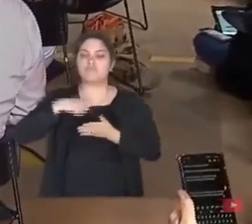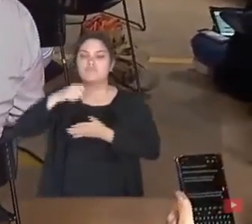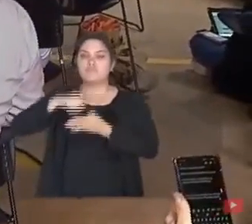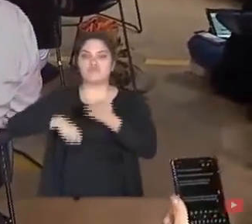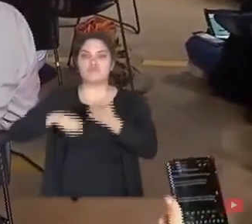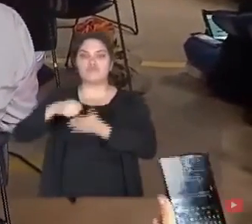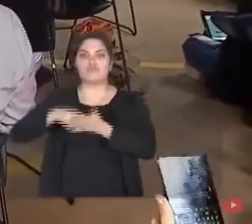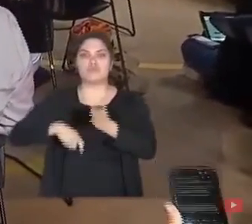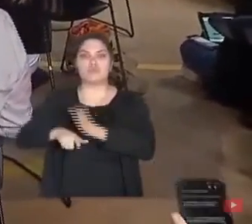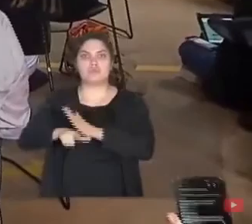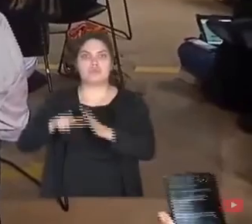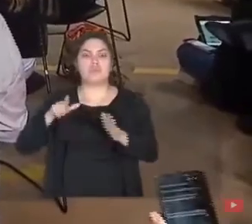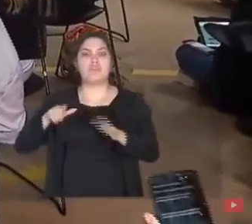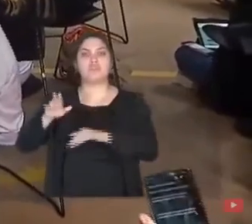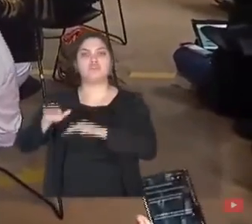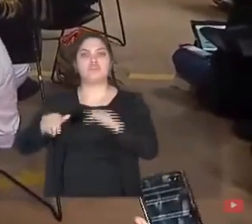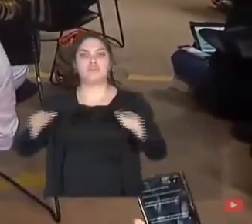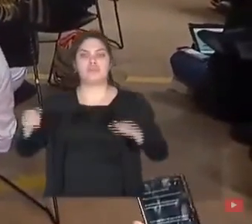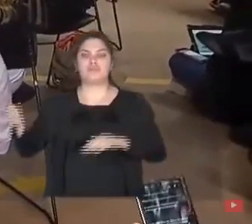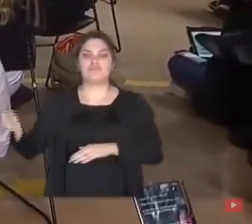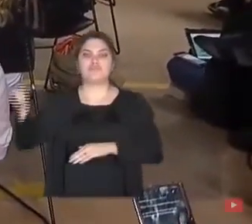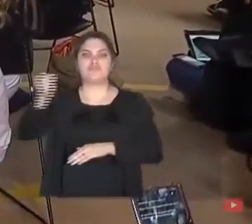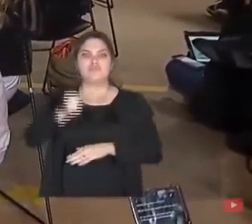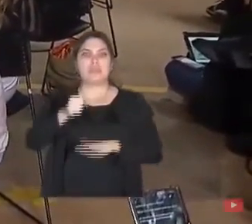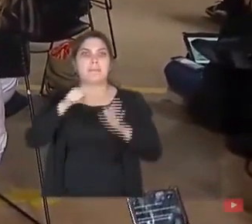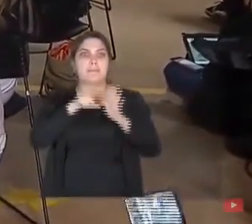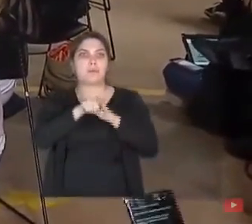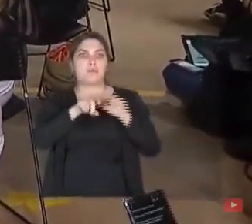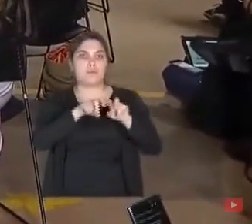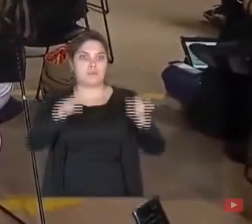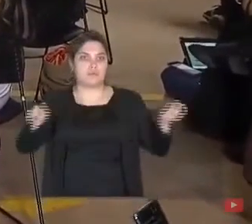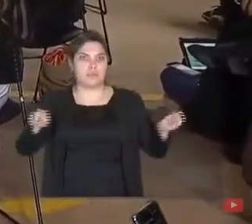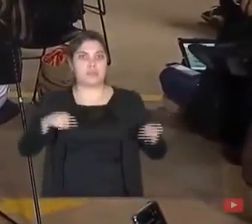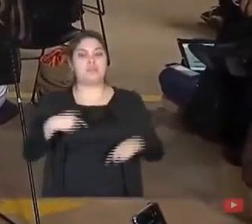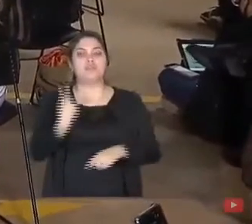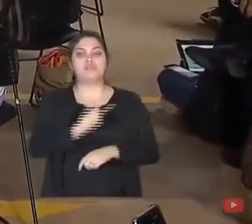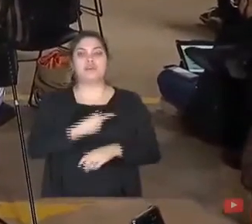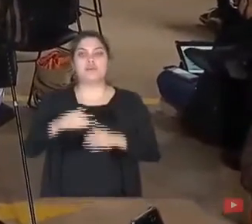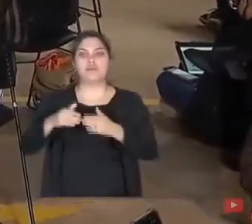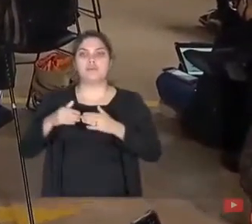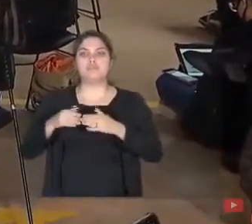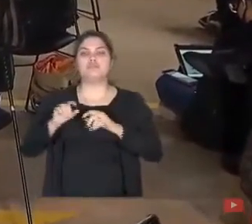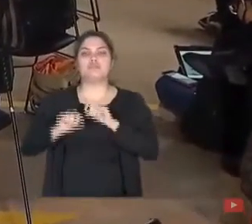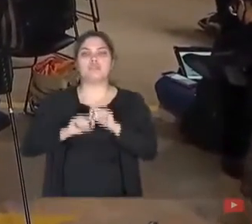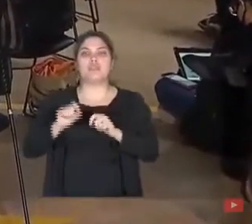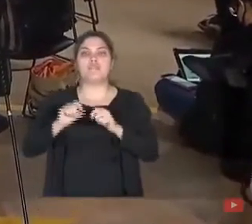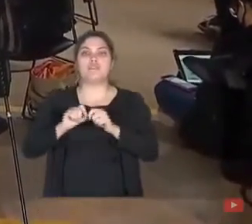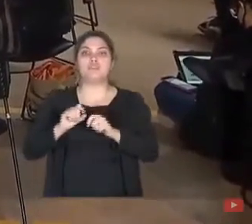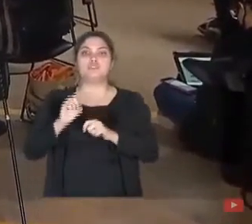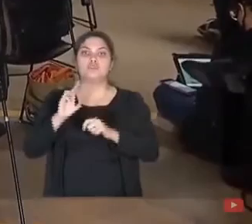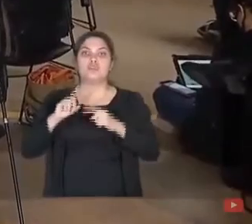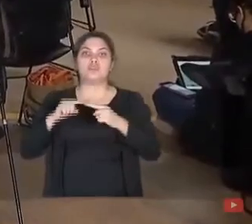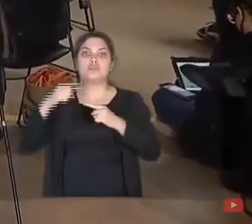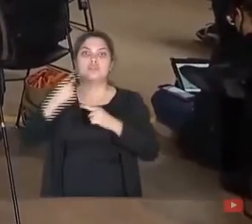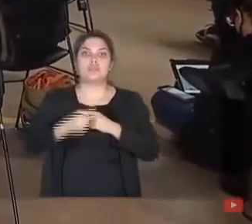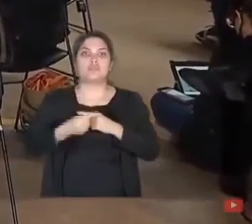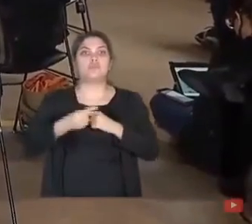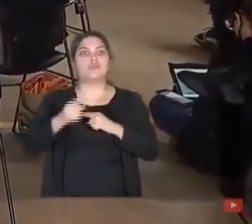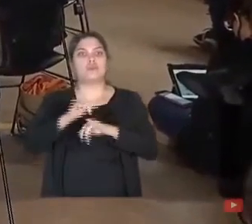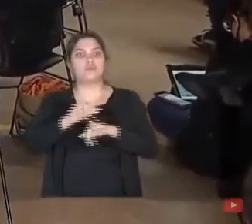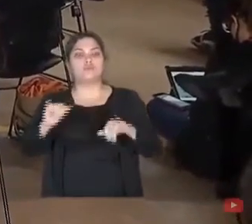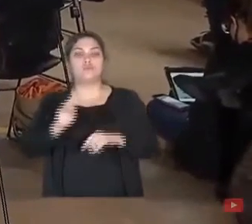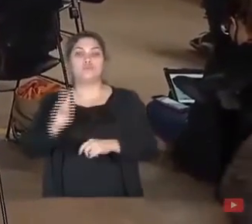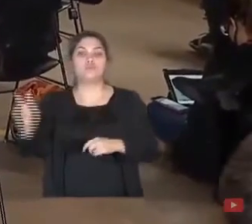suas inscrições serão chamados a dirigir perguntas à mesa. Solicitamos a gentileza de que o façam somente após o anúncio do nome